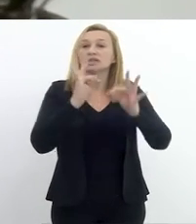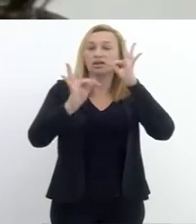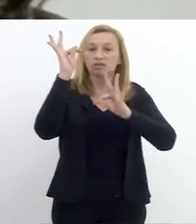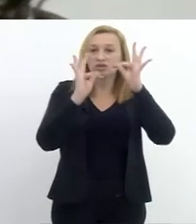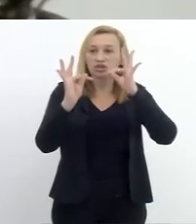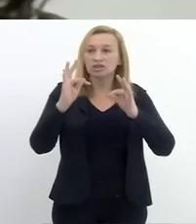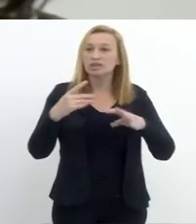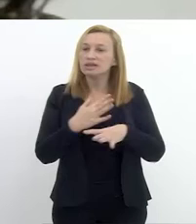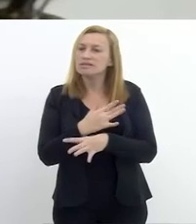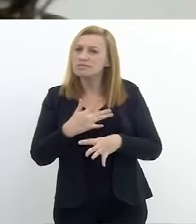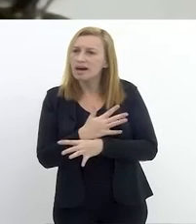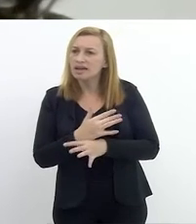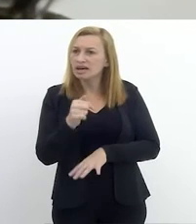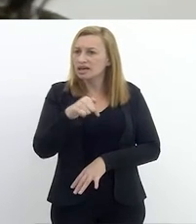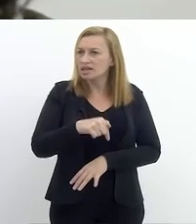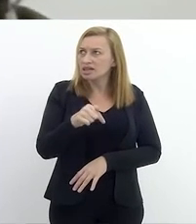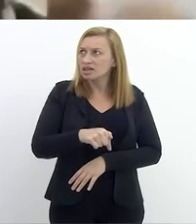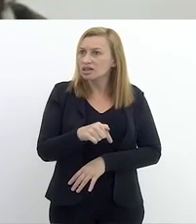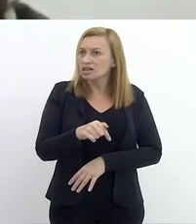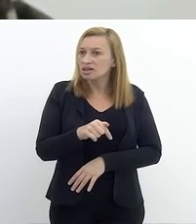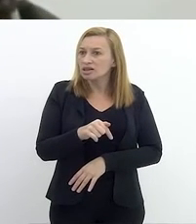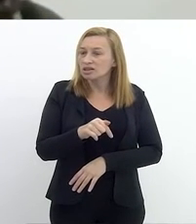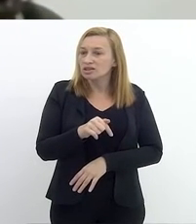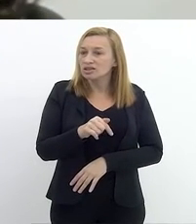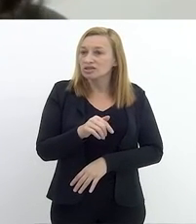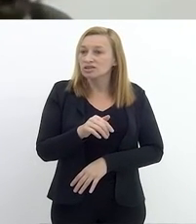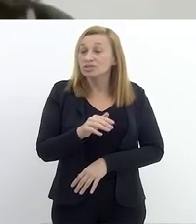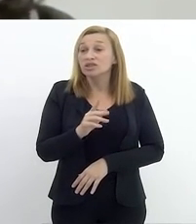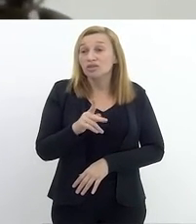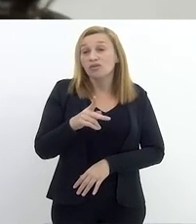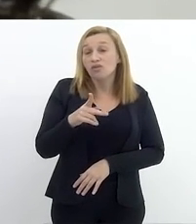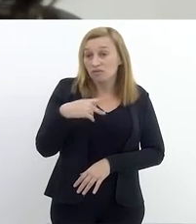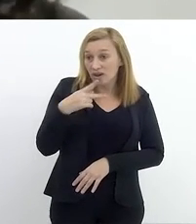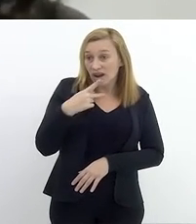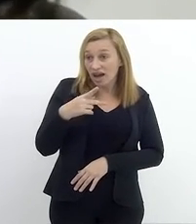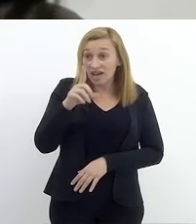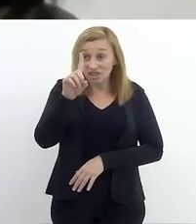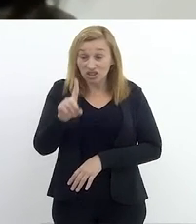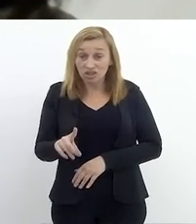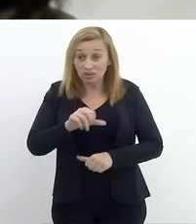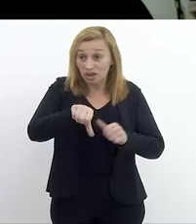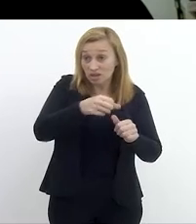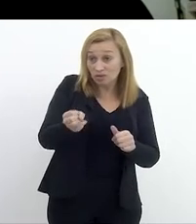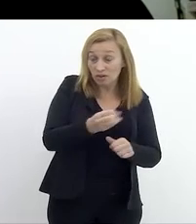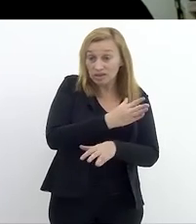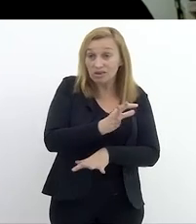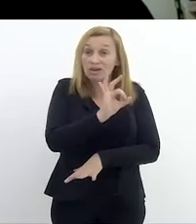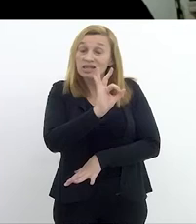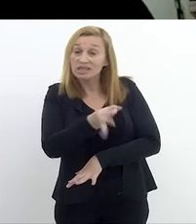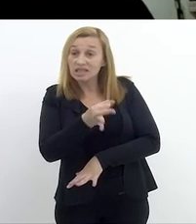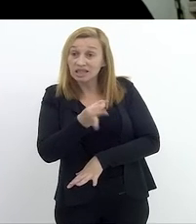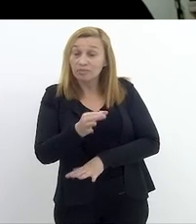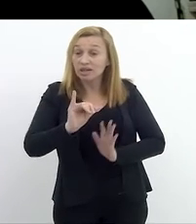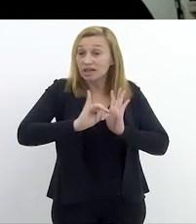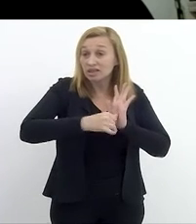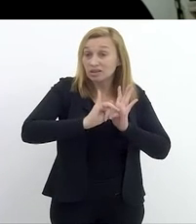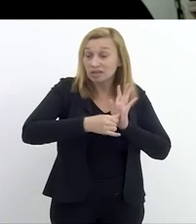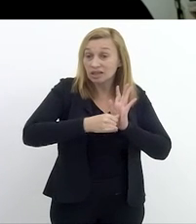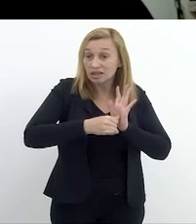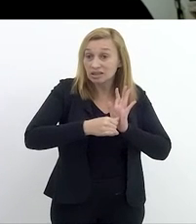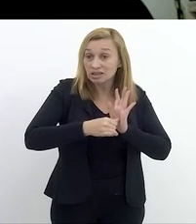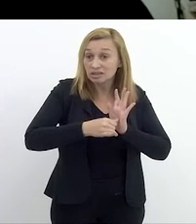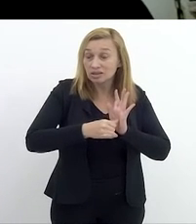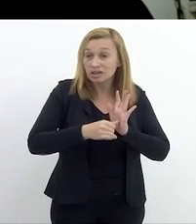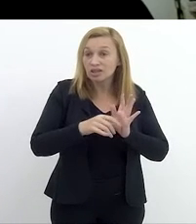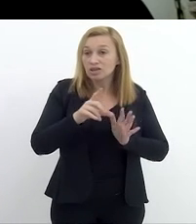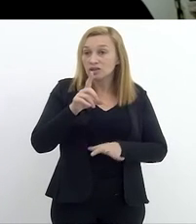verdade, aqui eu já vou chamar de Diretoria de Inovação, foi justamente o edital de inserção